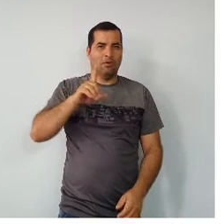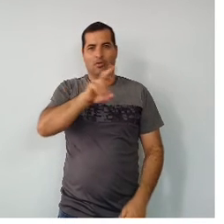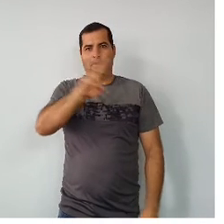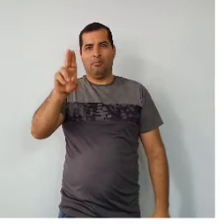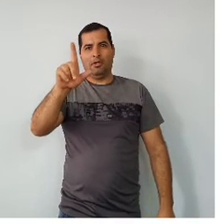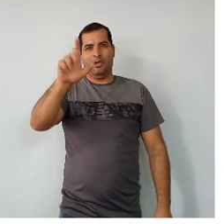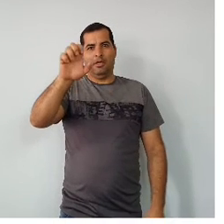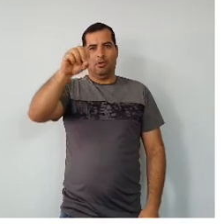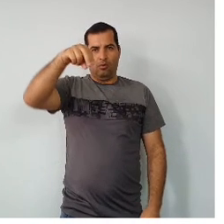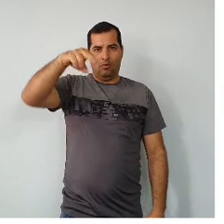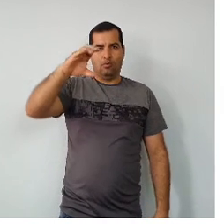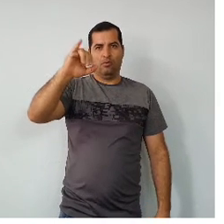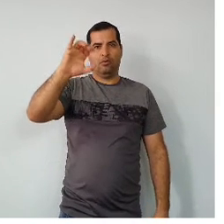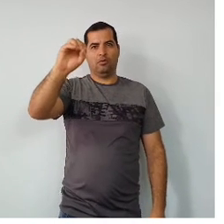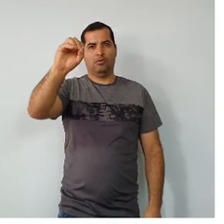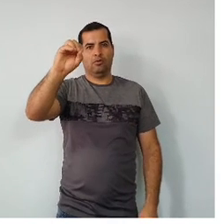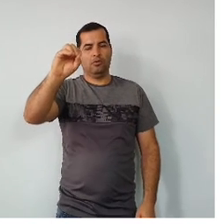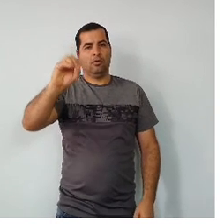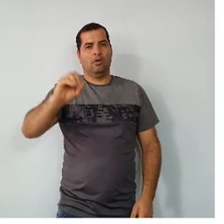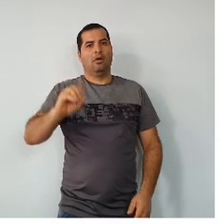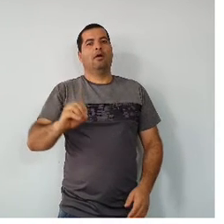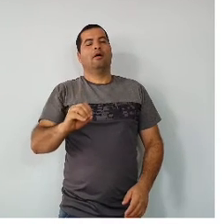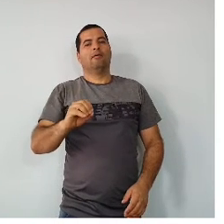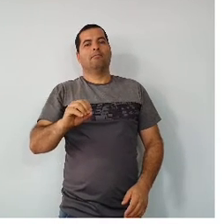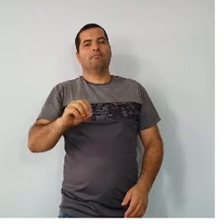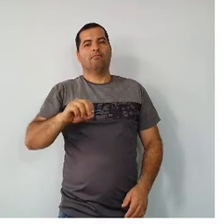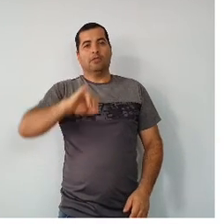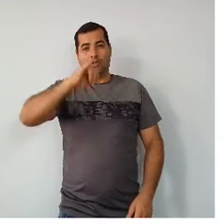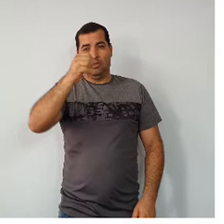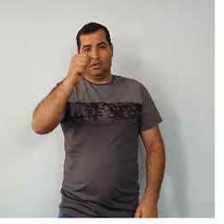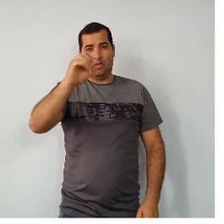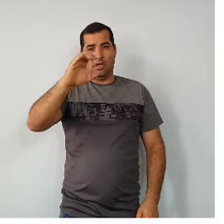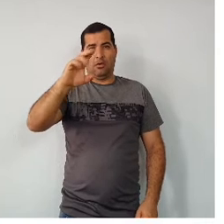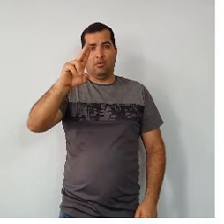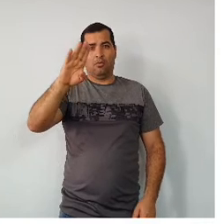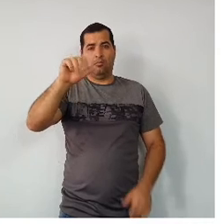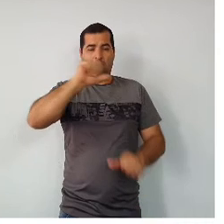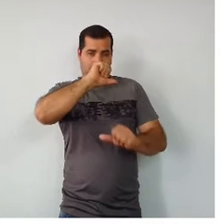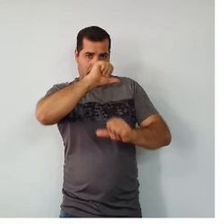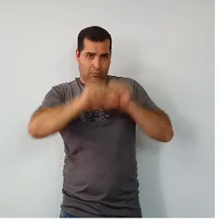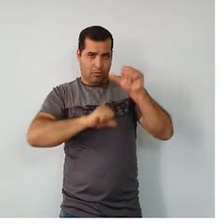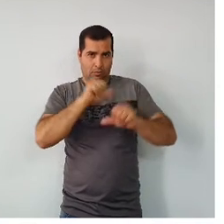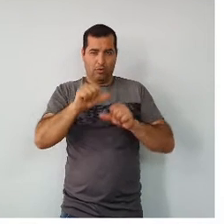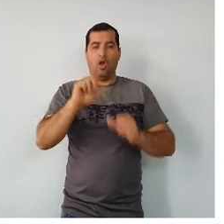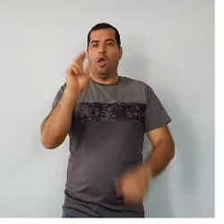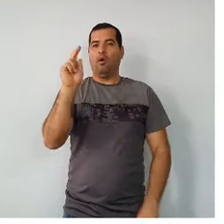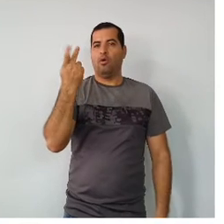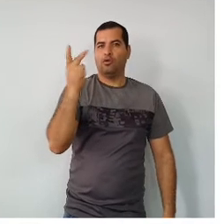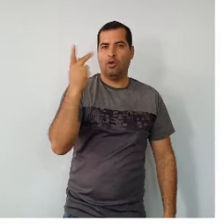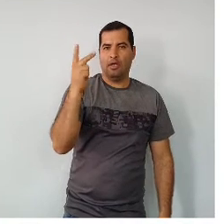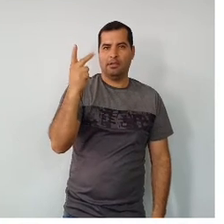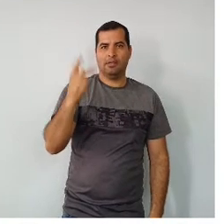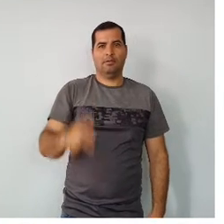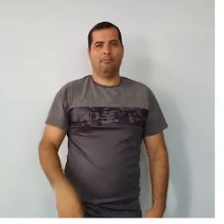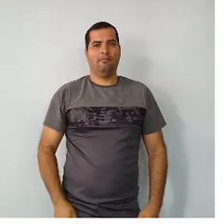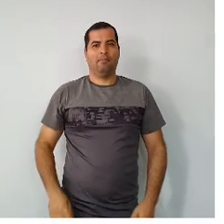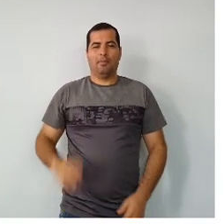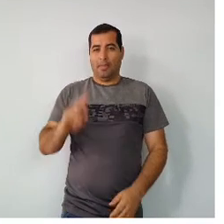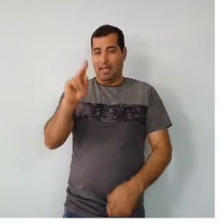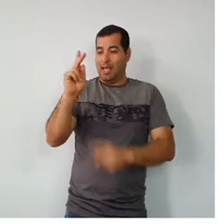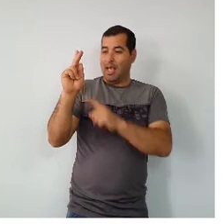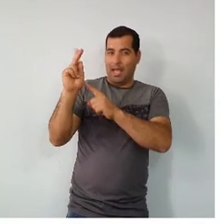Leôncio Ferraz Júnior batizou a antiga Jacuba como Hortolândia. E esse H